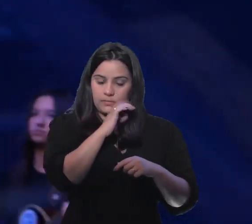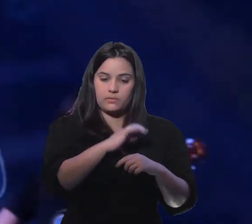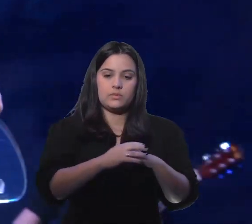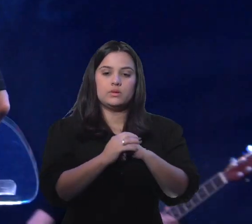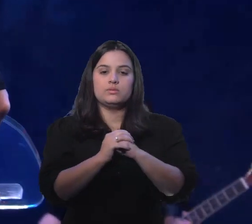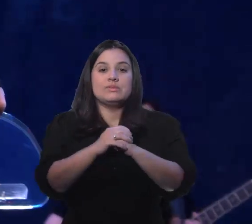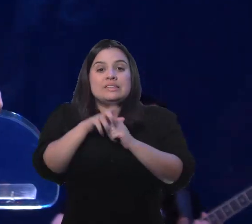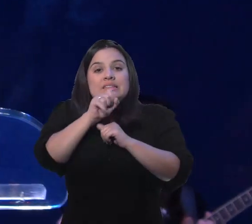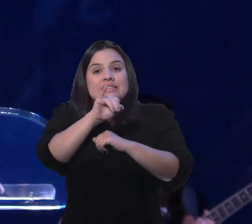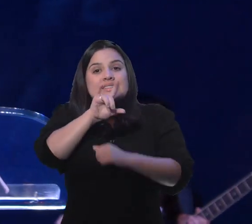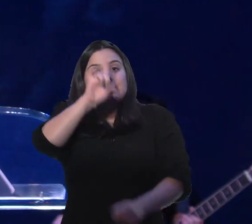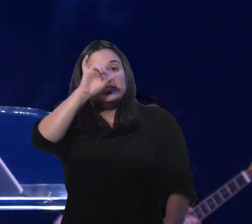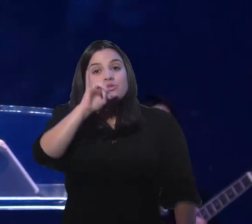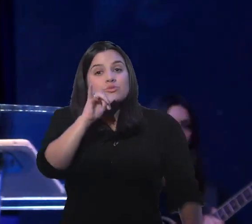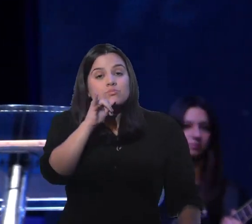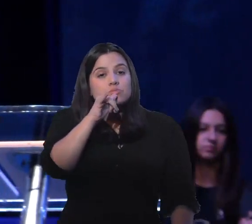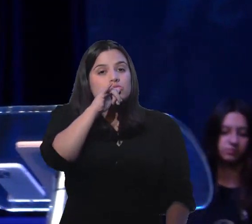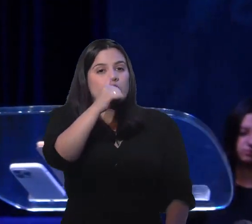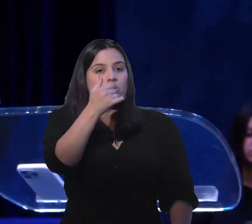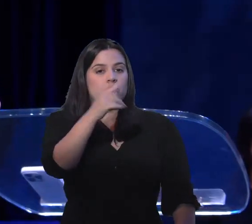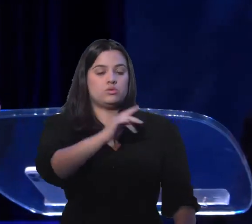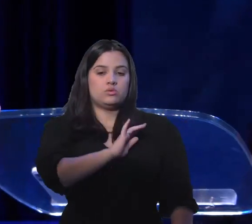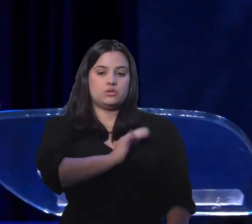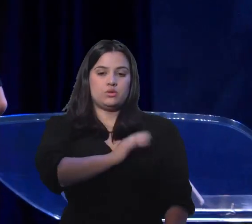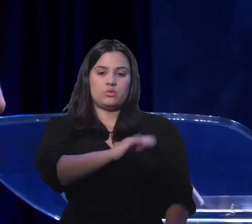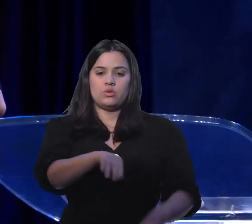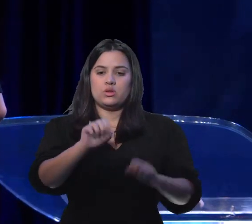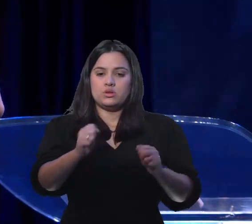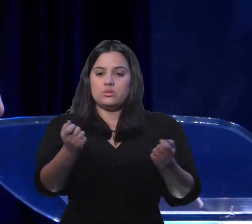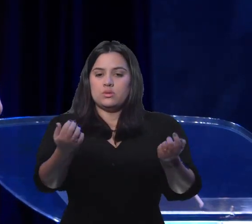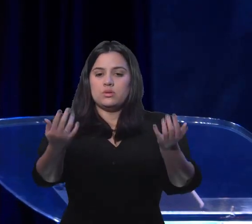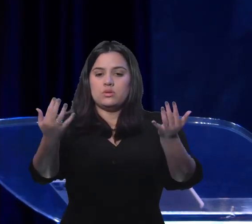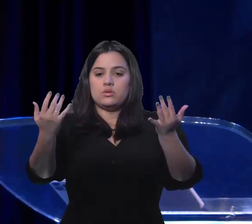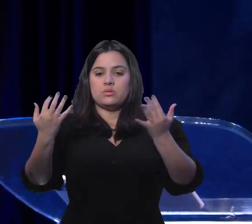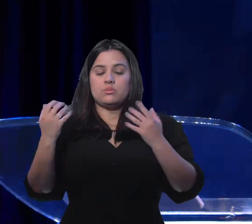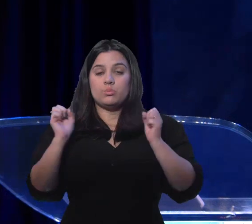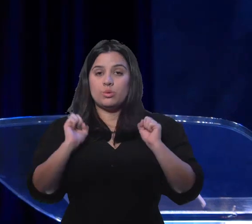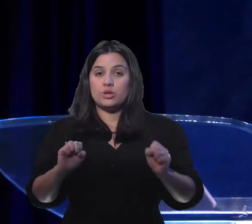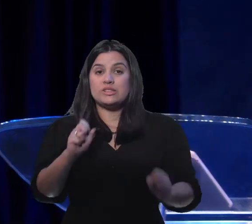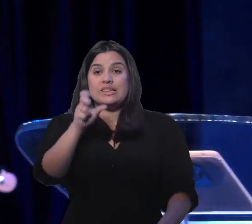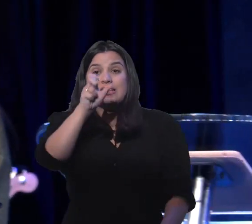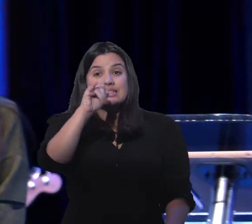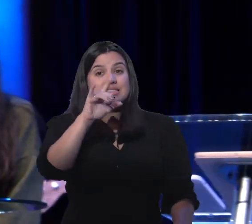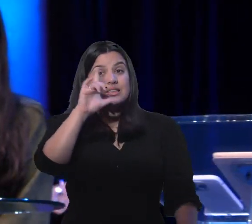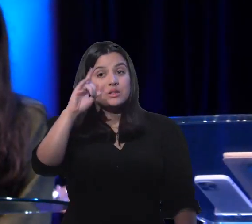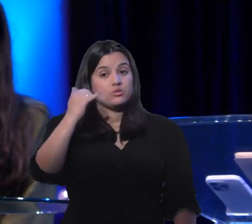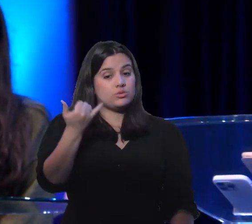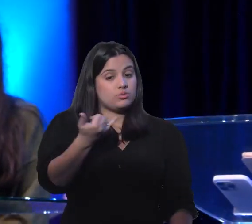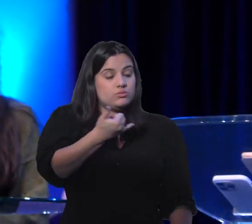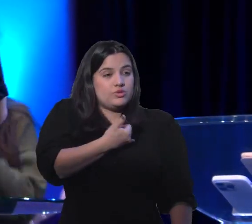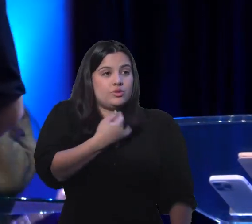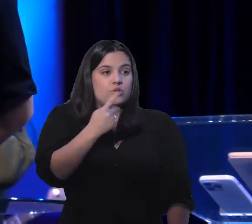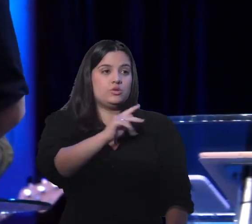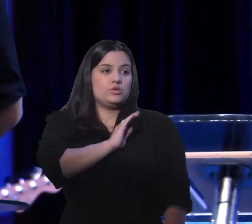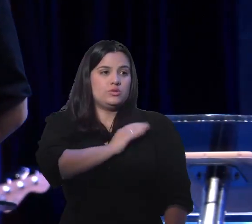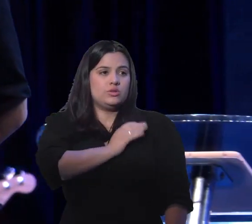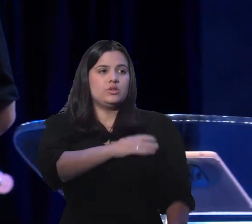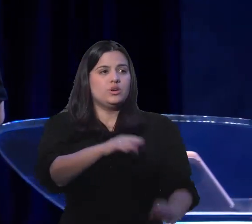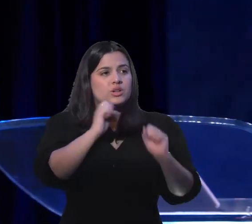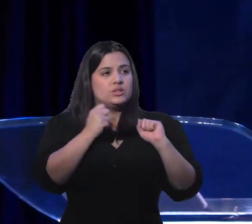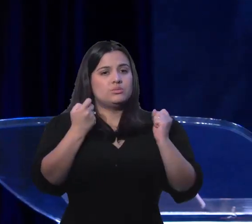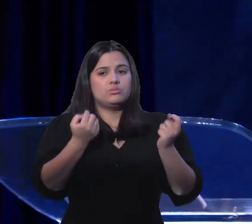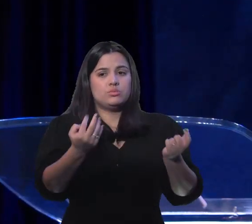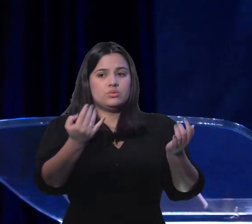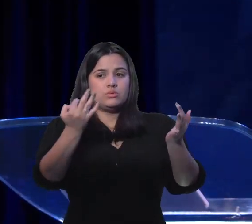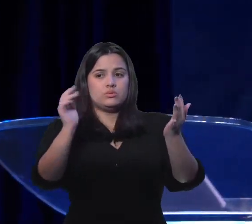E se Deus tocou no teu coração, eu tô aqui na frente. E se Deus tocou no teu coração, vem aqui na frente, se